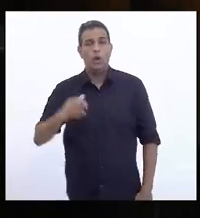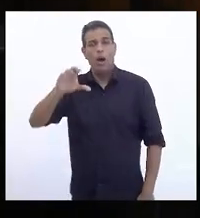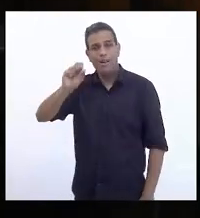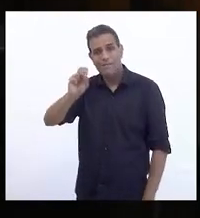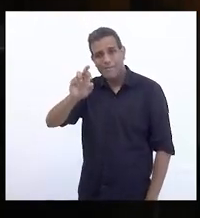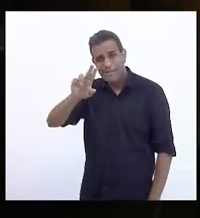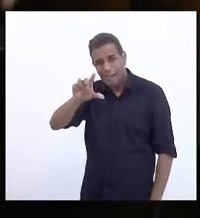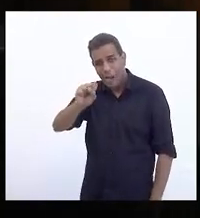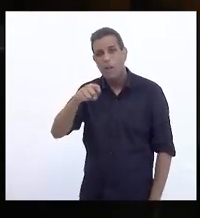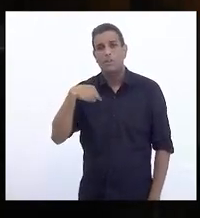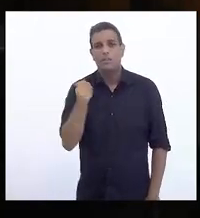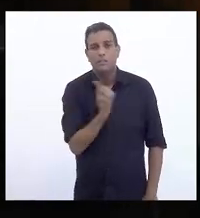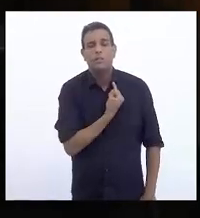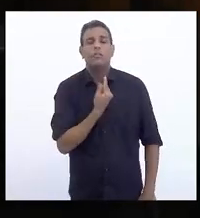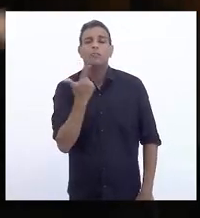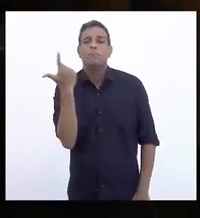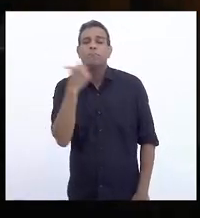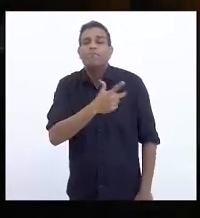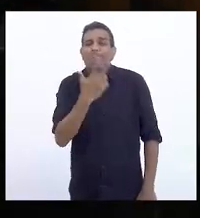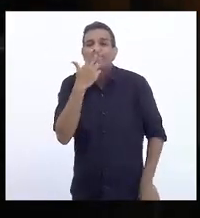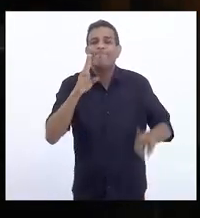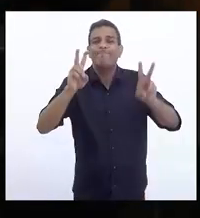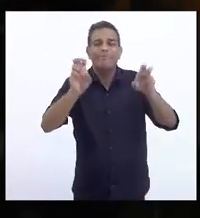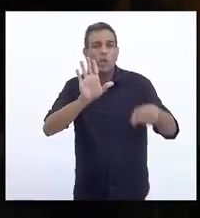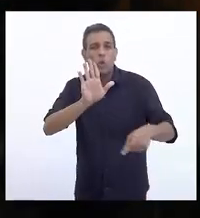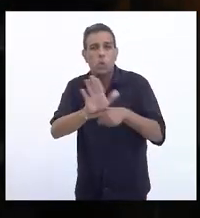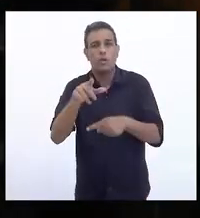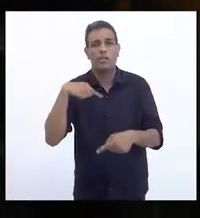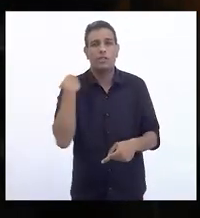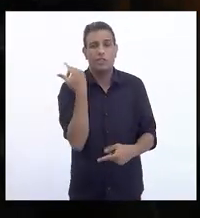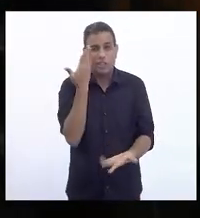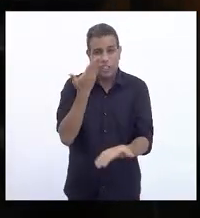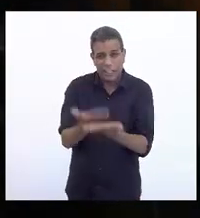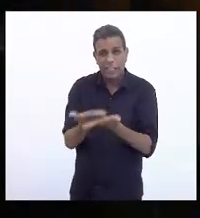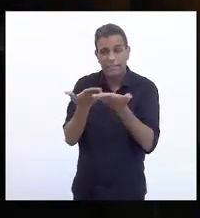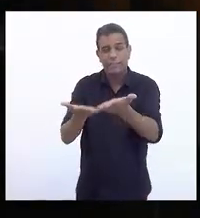está posando agora como salvador da UESO, e tem gente acreditando.